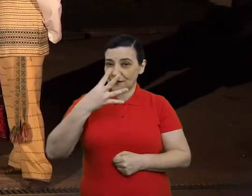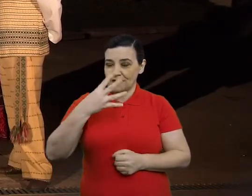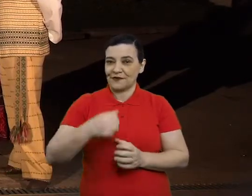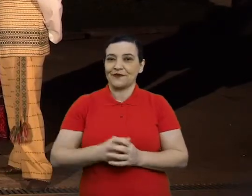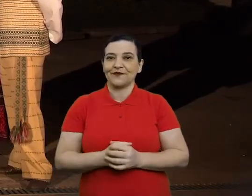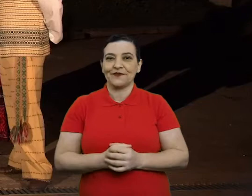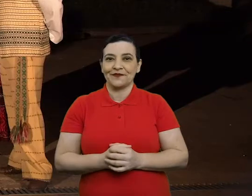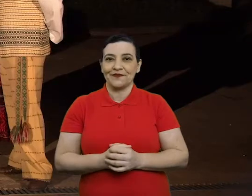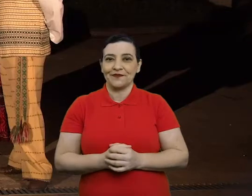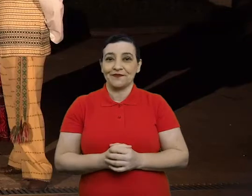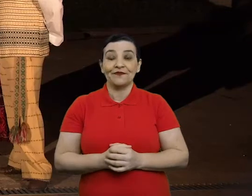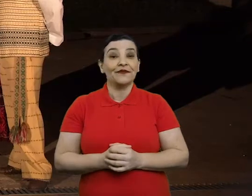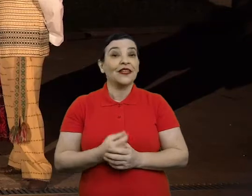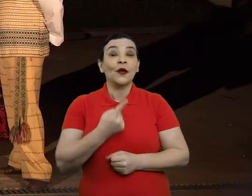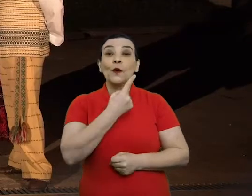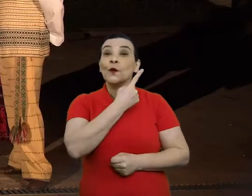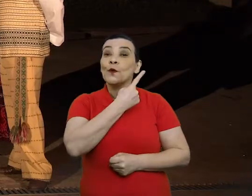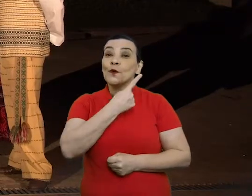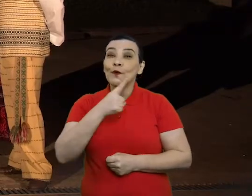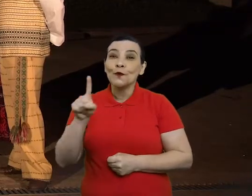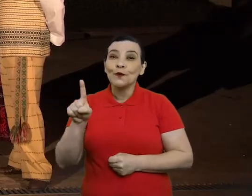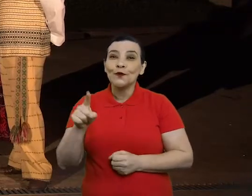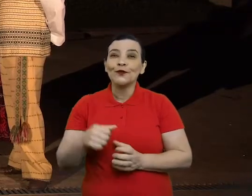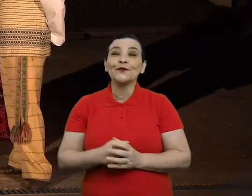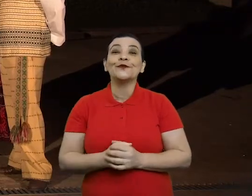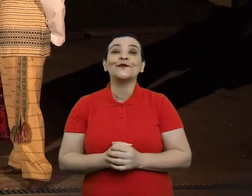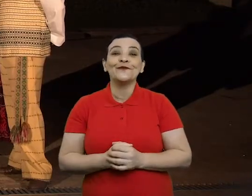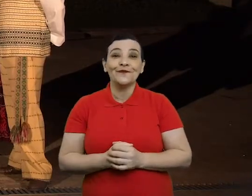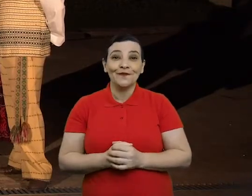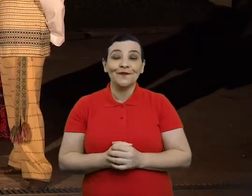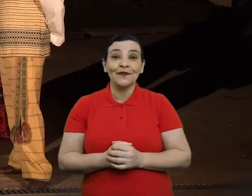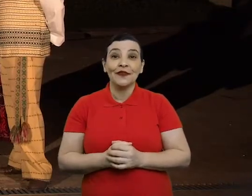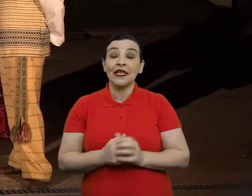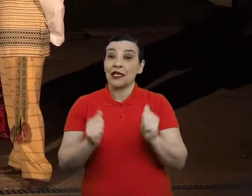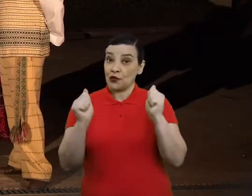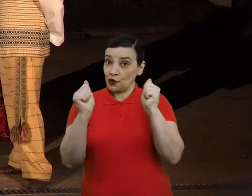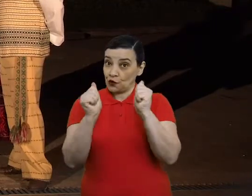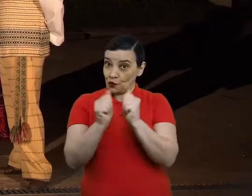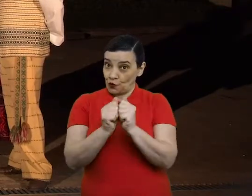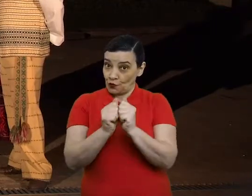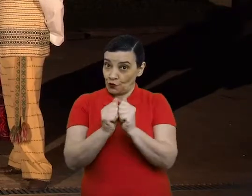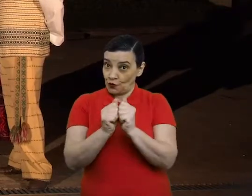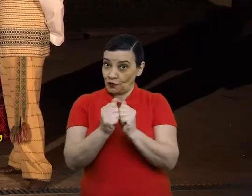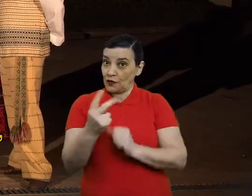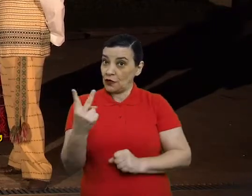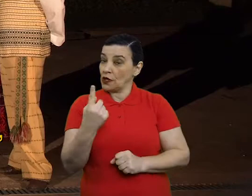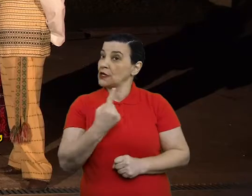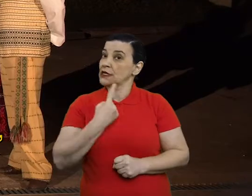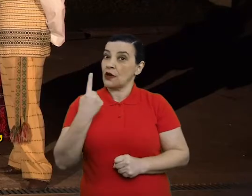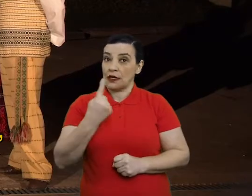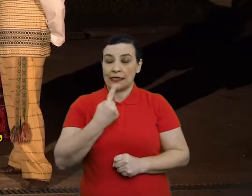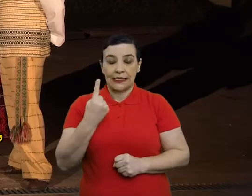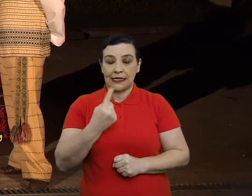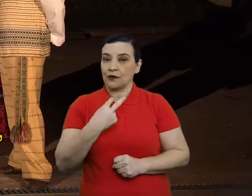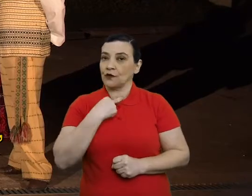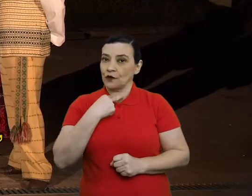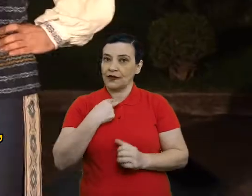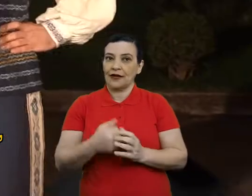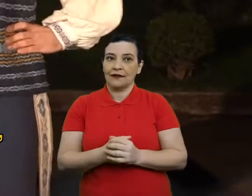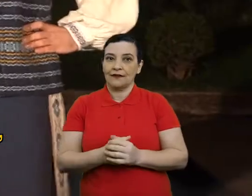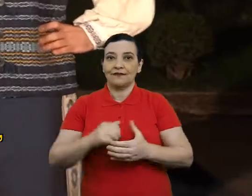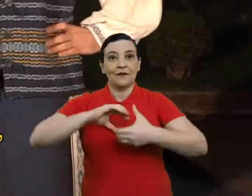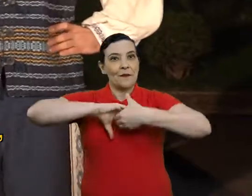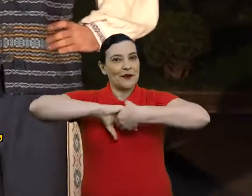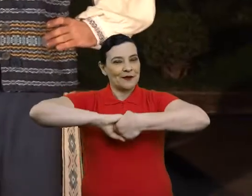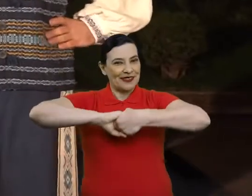Dois, três, quatro. E por último, é uma figura junto com o parceiro, sempre. Você não vai fazer esse passo sozinho, que é